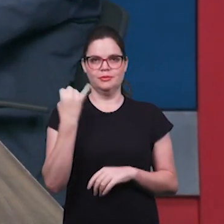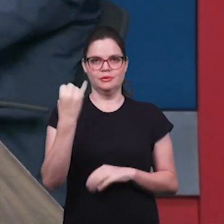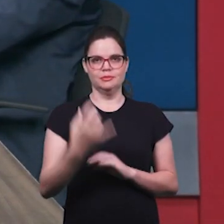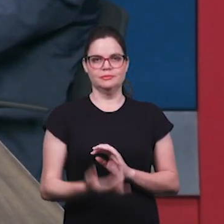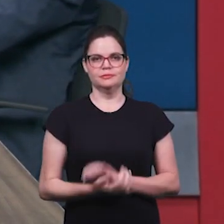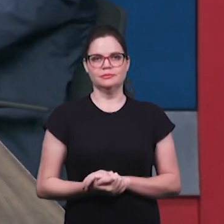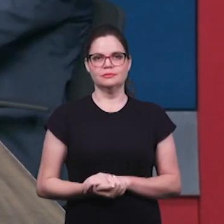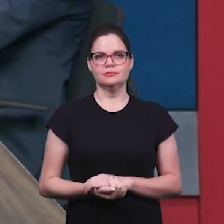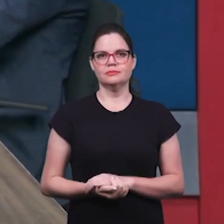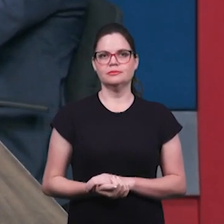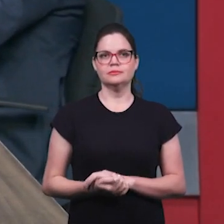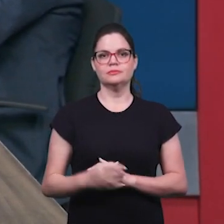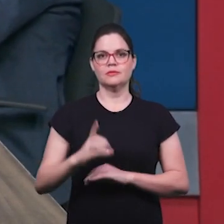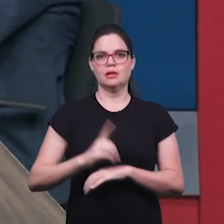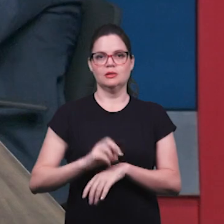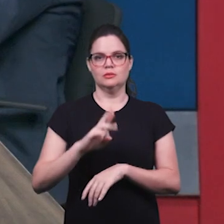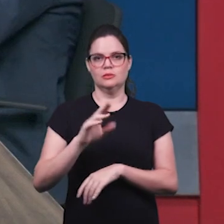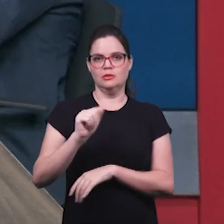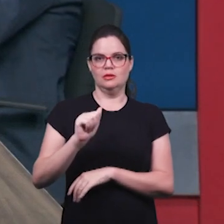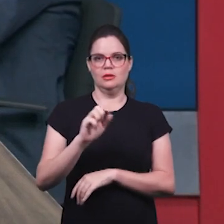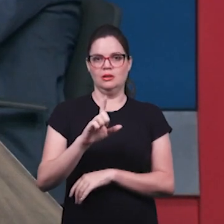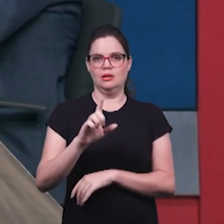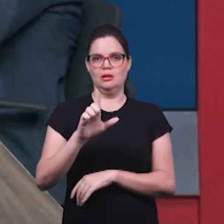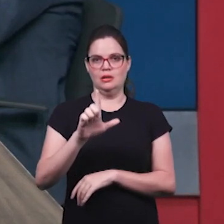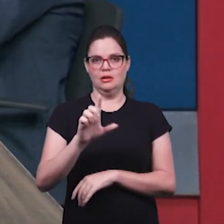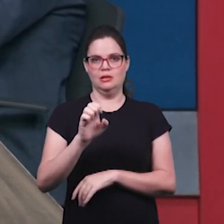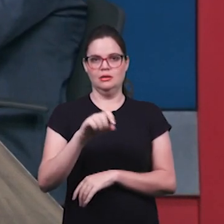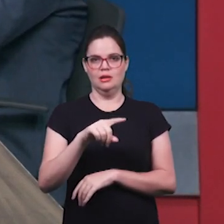importante. Dr. Alex Moura, a paz do Senhor.